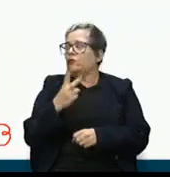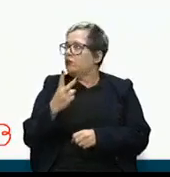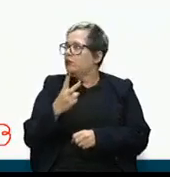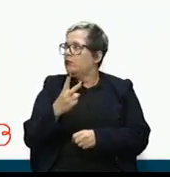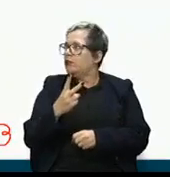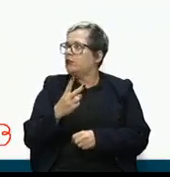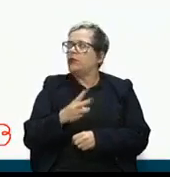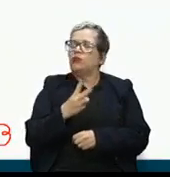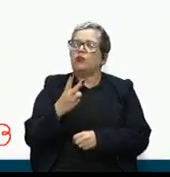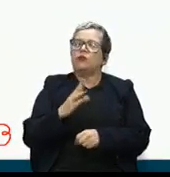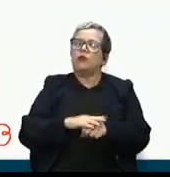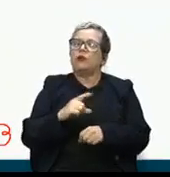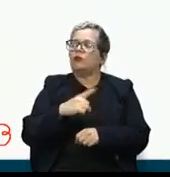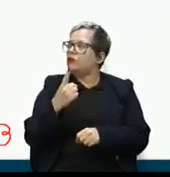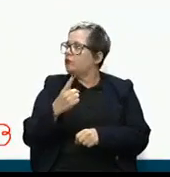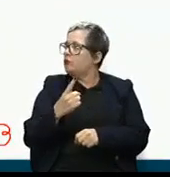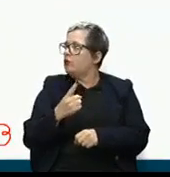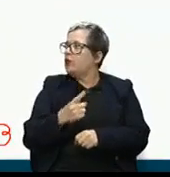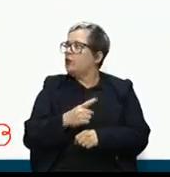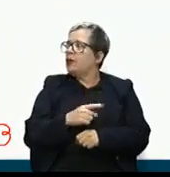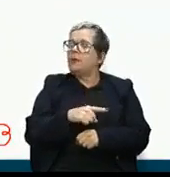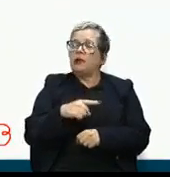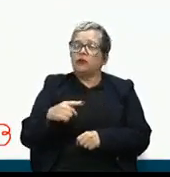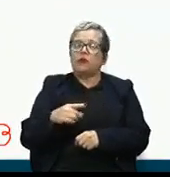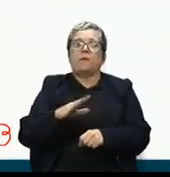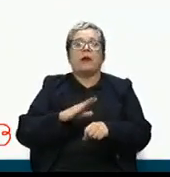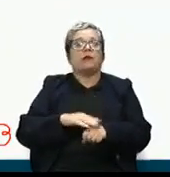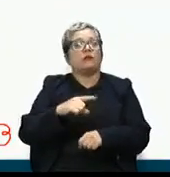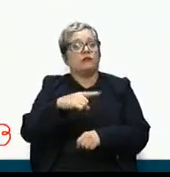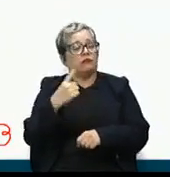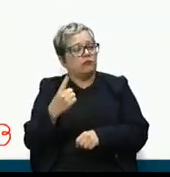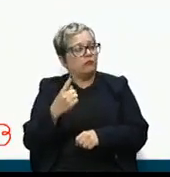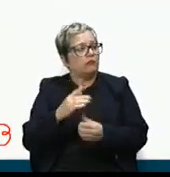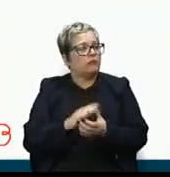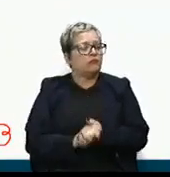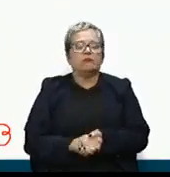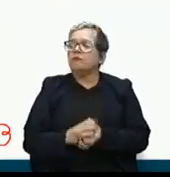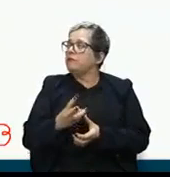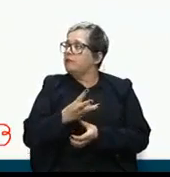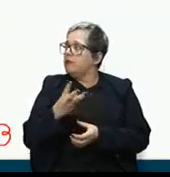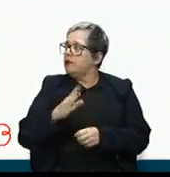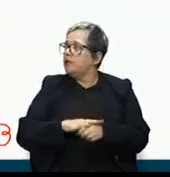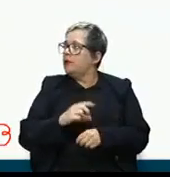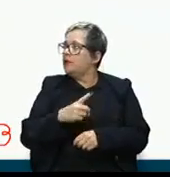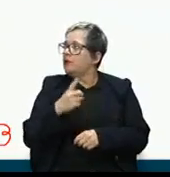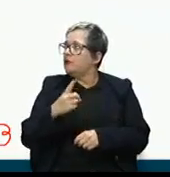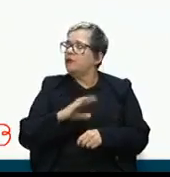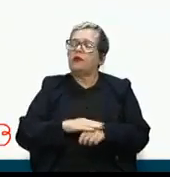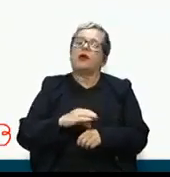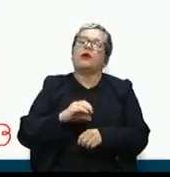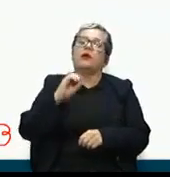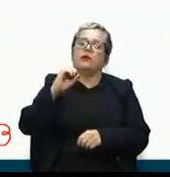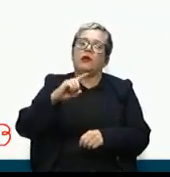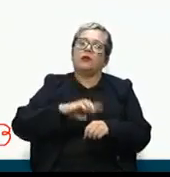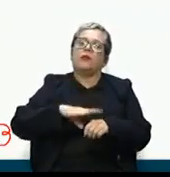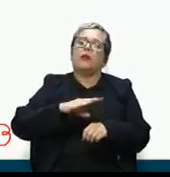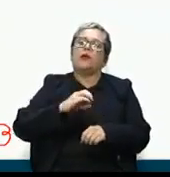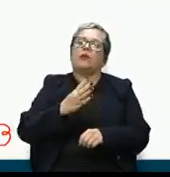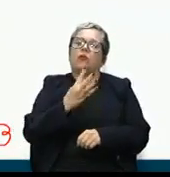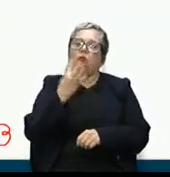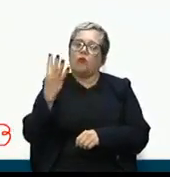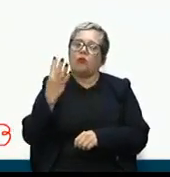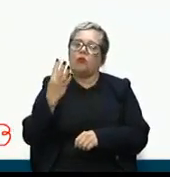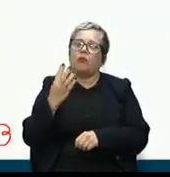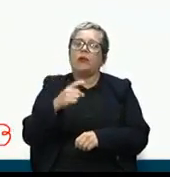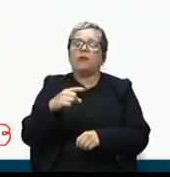2, 2 mais 1, menos 1 mais 1, 3 mais 1, 0 mais 4